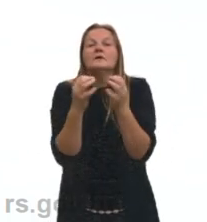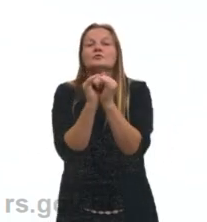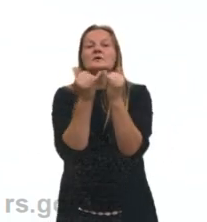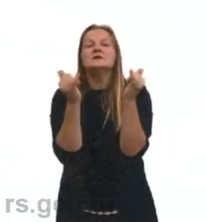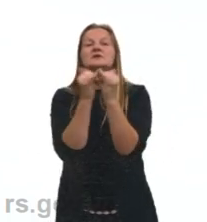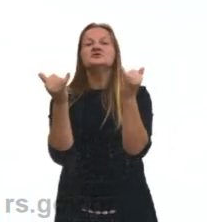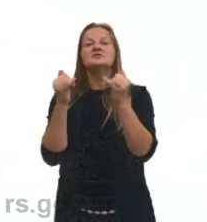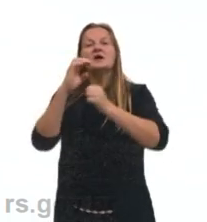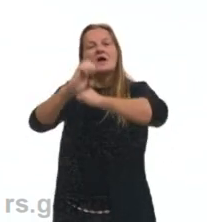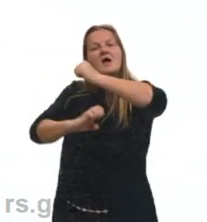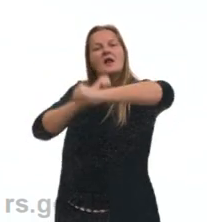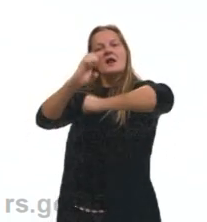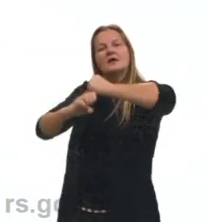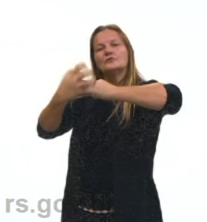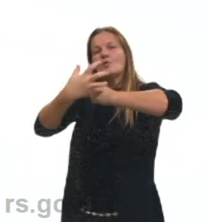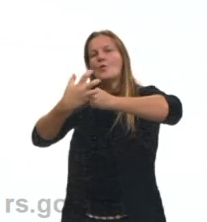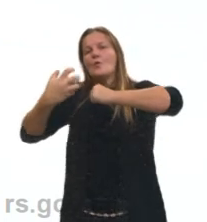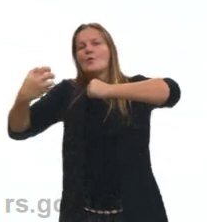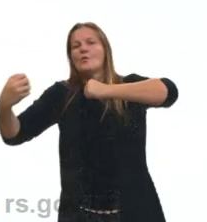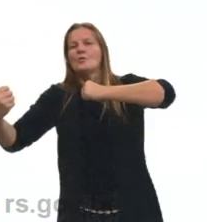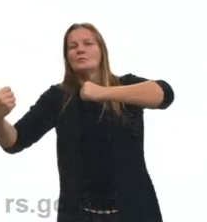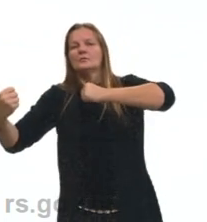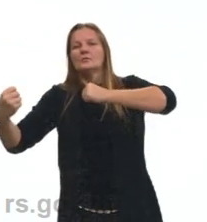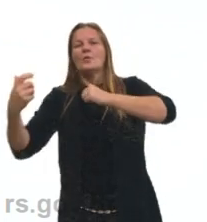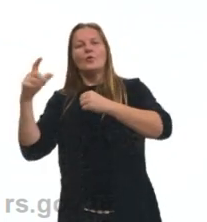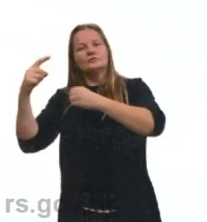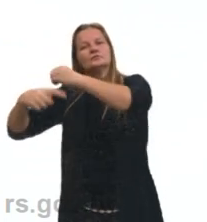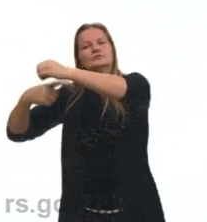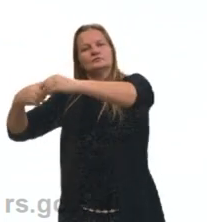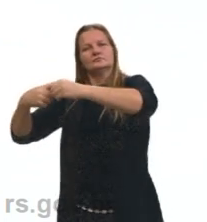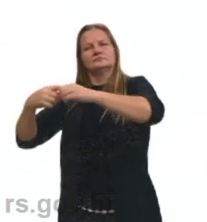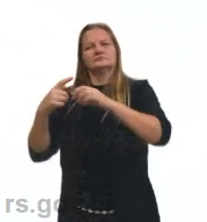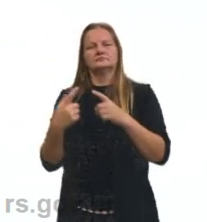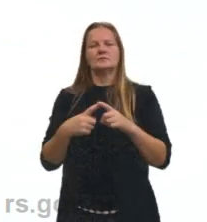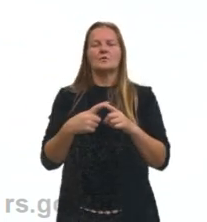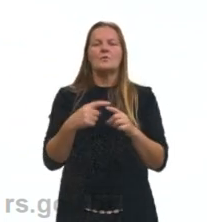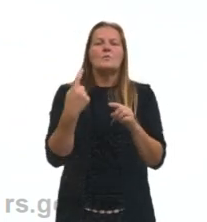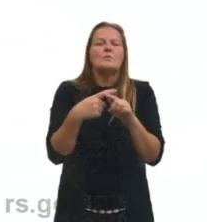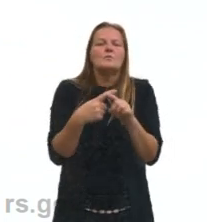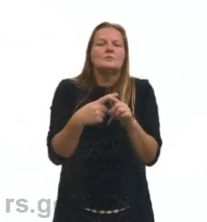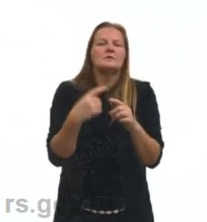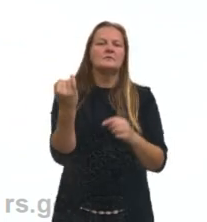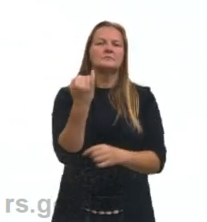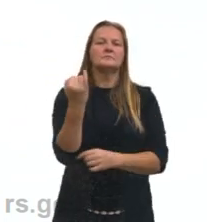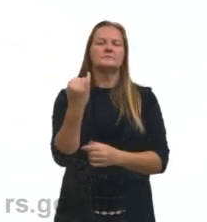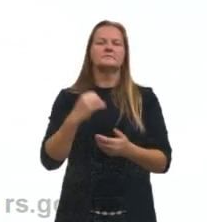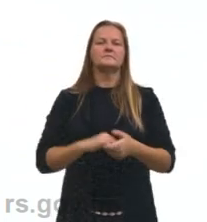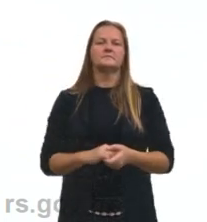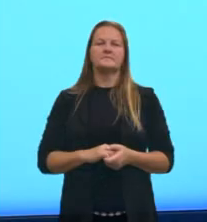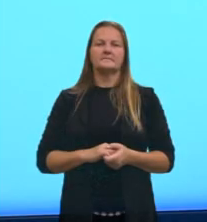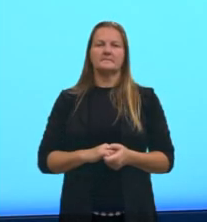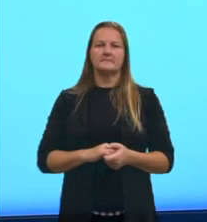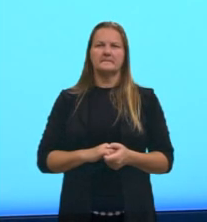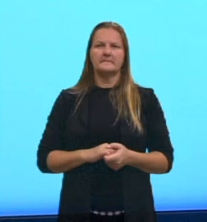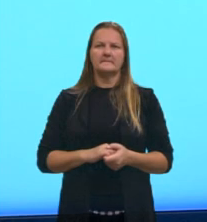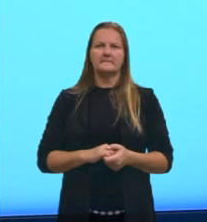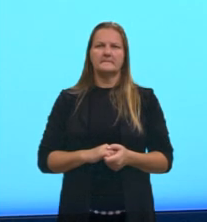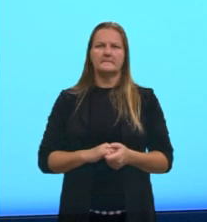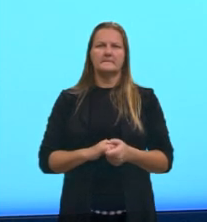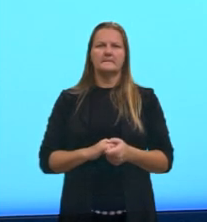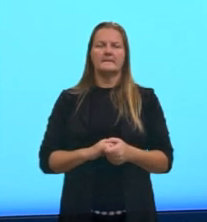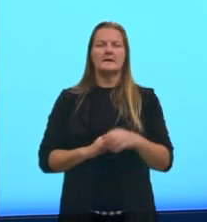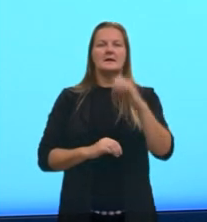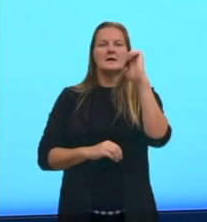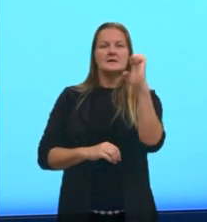momento em que um elétron é recebido por determinado átomo Qual é o sentido dela ela é